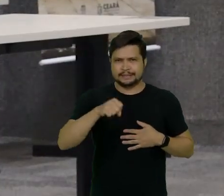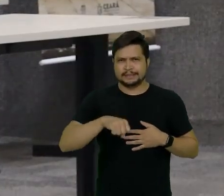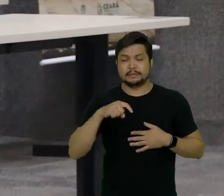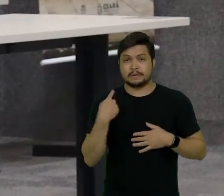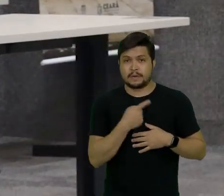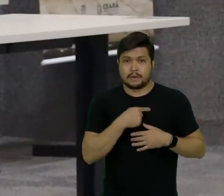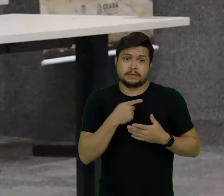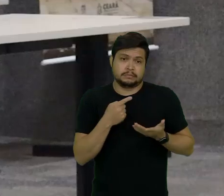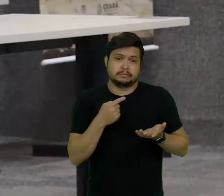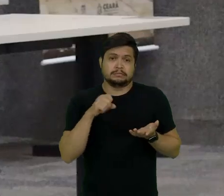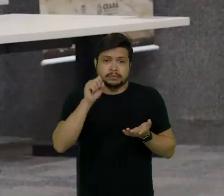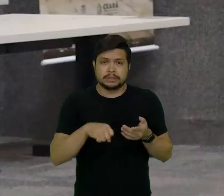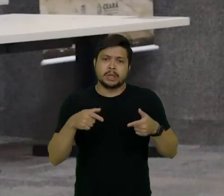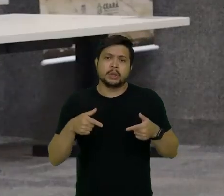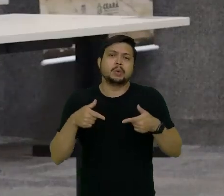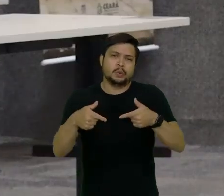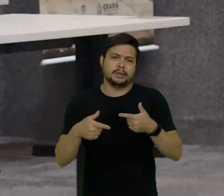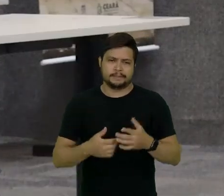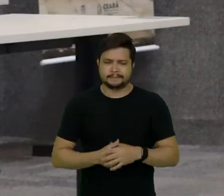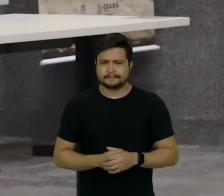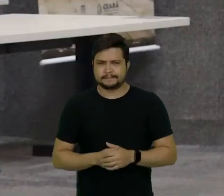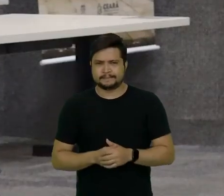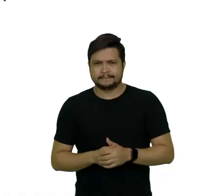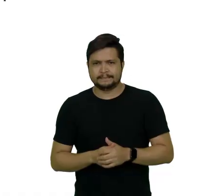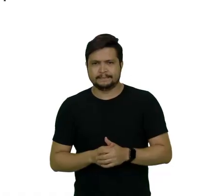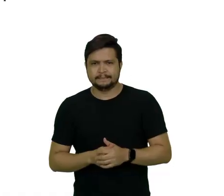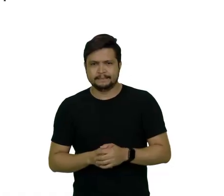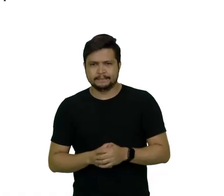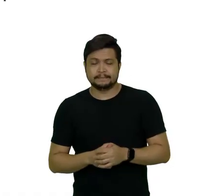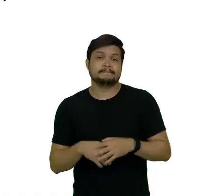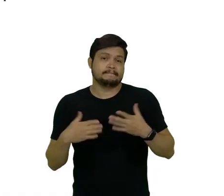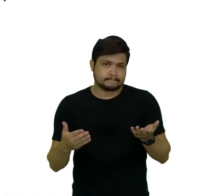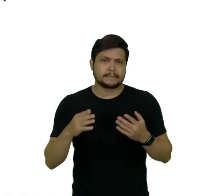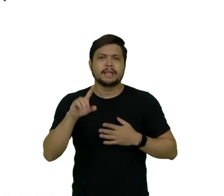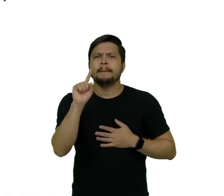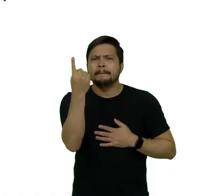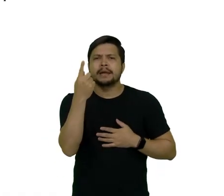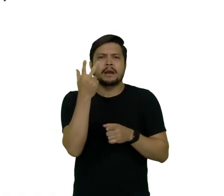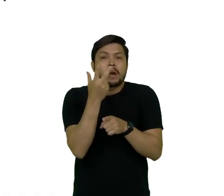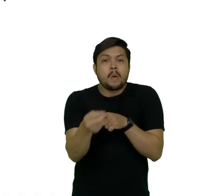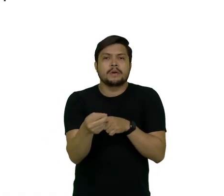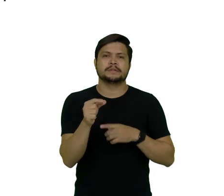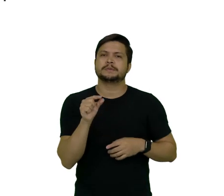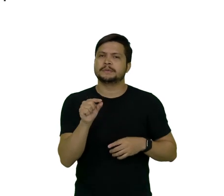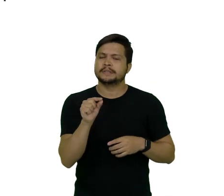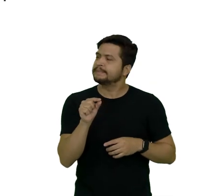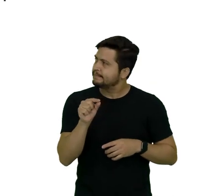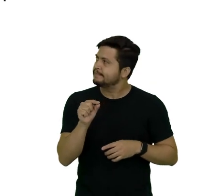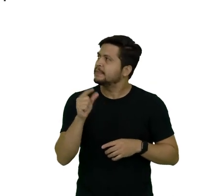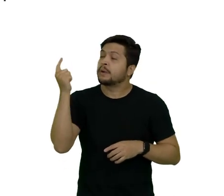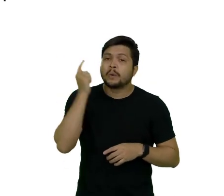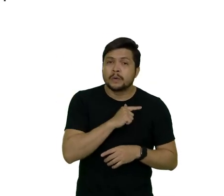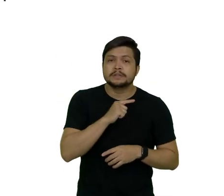que vêm juntar com a gente para poder a gente lutar por isso aí. Eu listei como uma